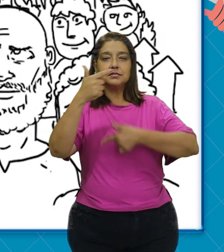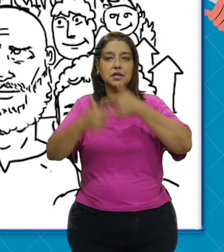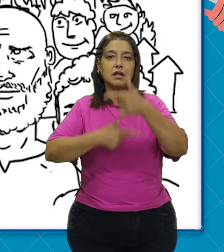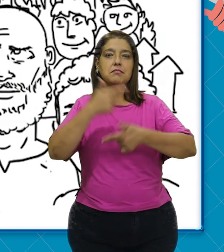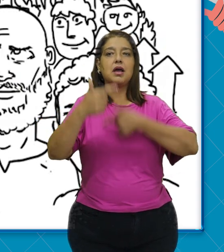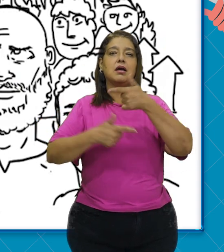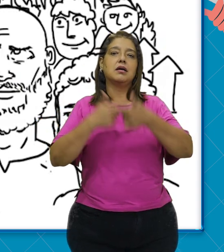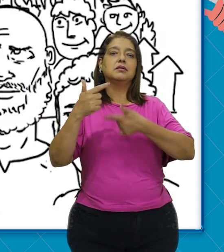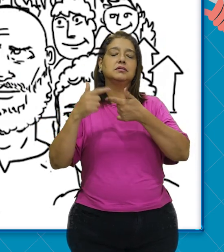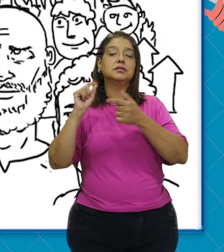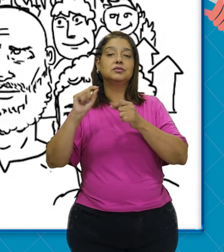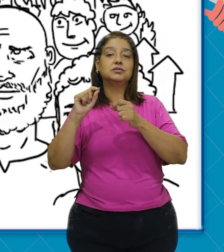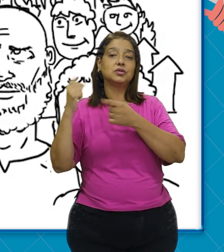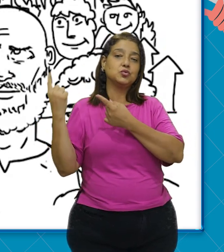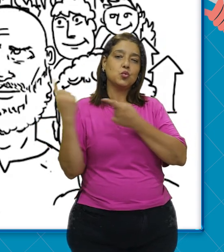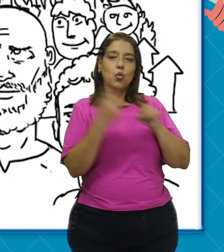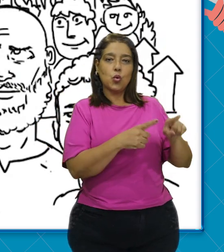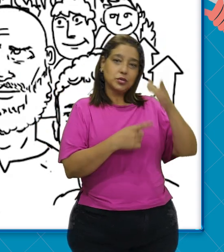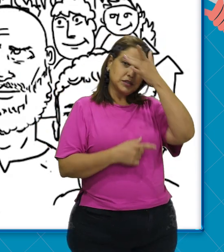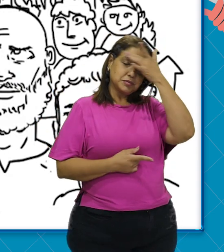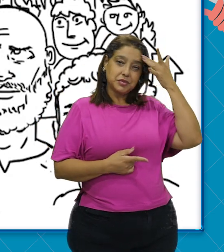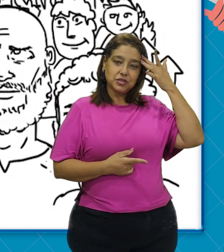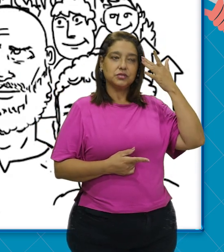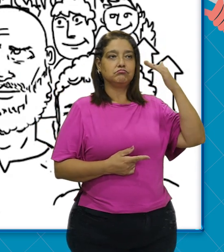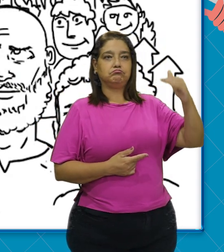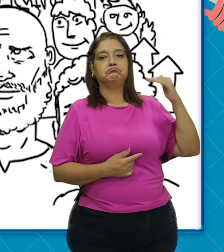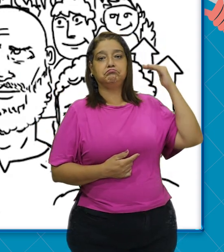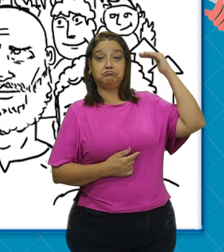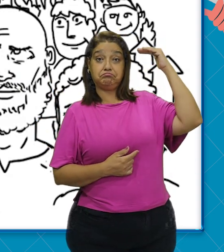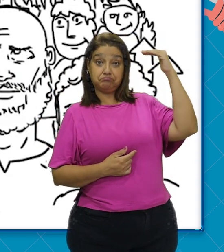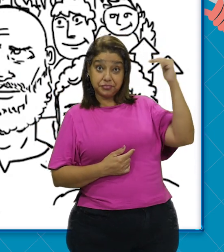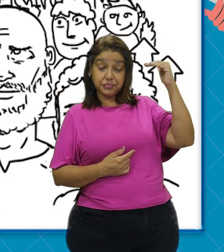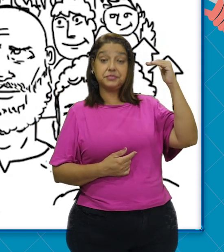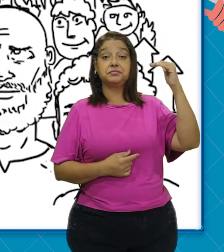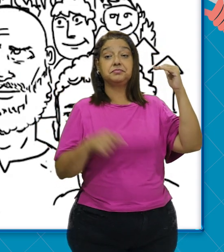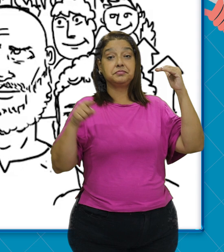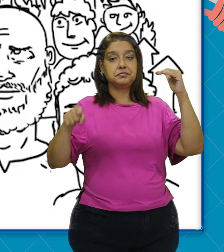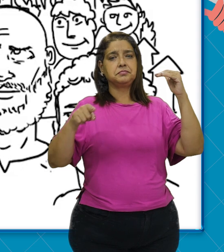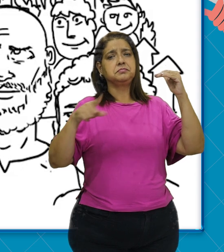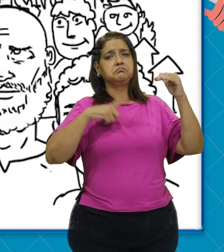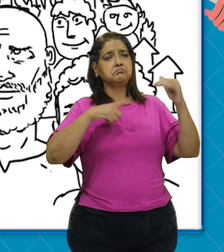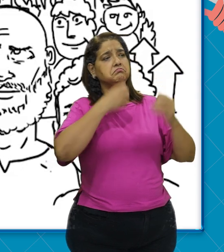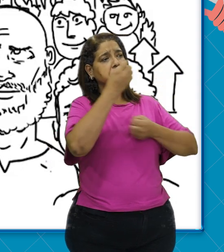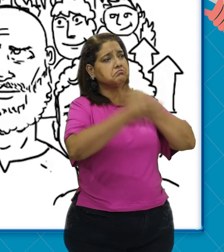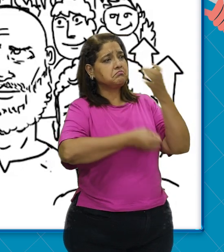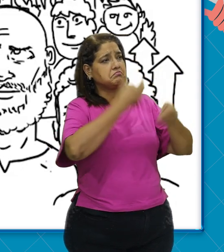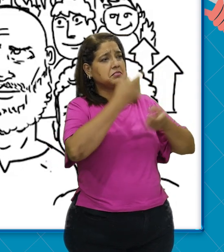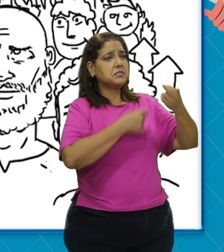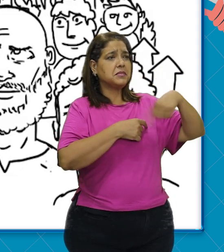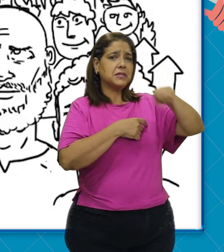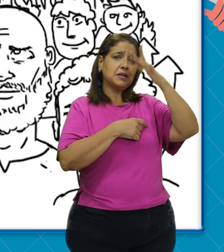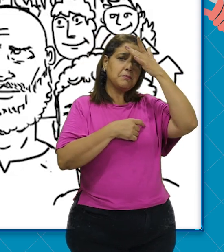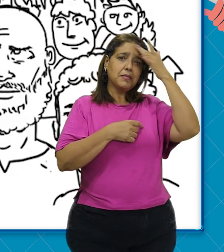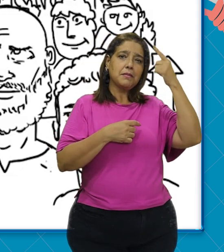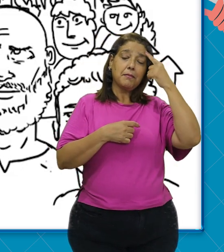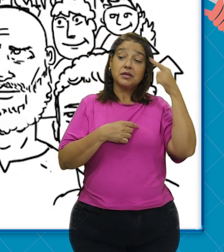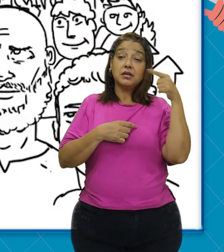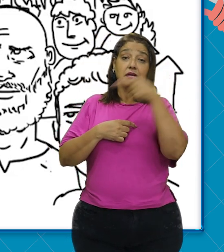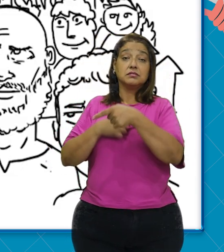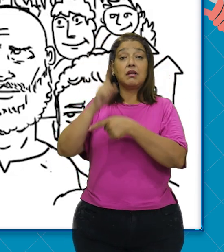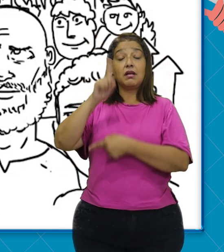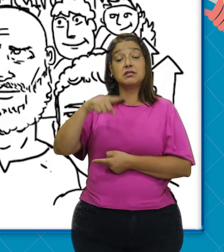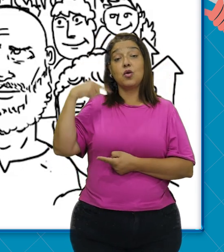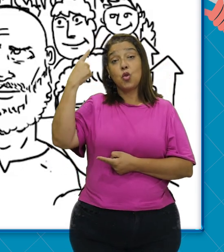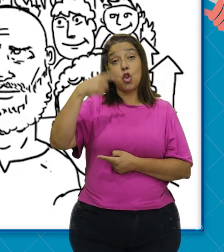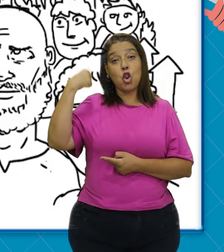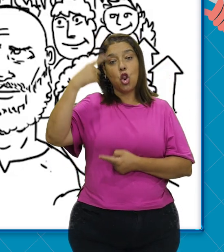às autoridades. Por ele ter essas ideias contra as autoridades e os impostos, os republicanos começaram a apontá-lo como um fanático que